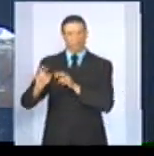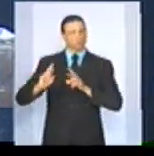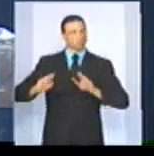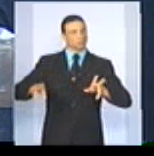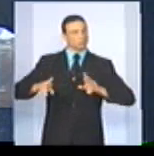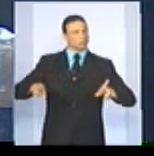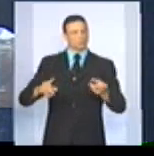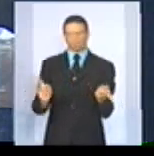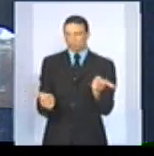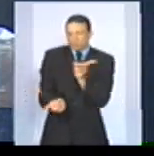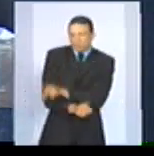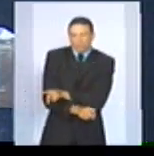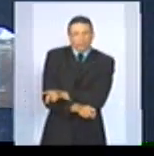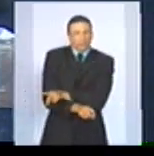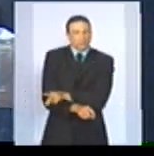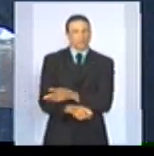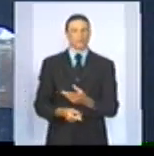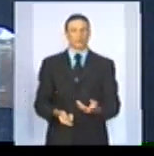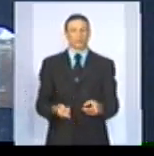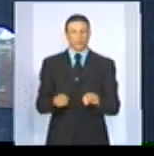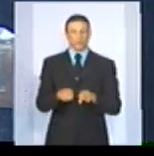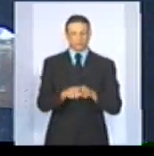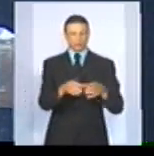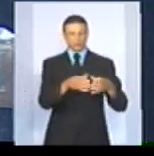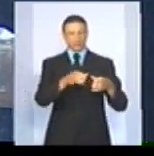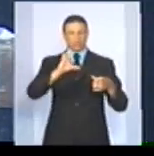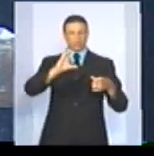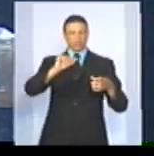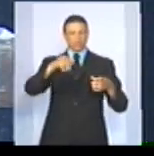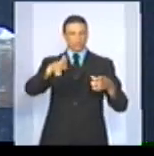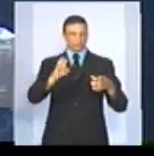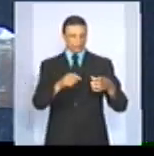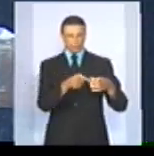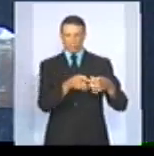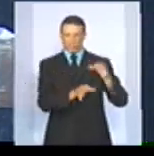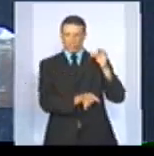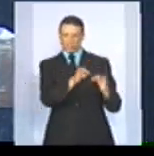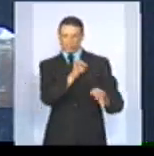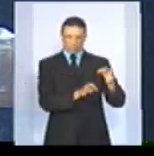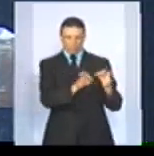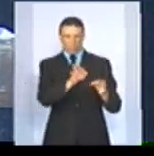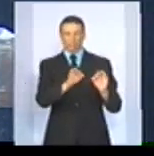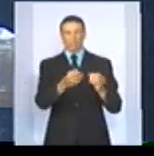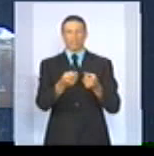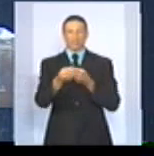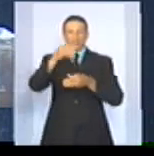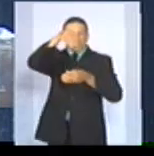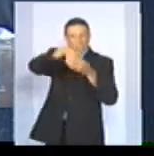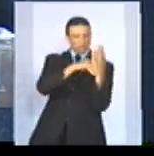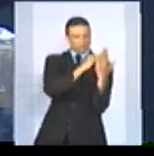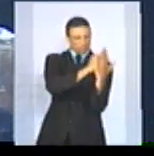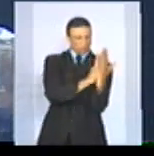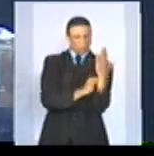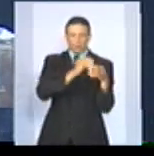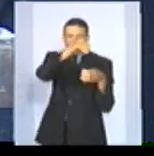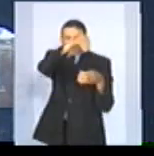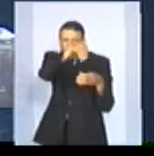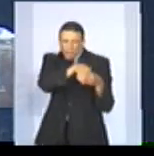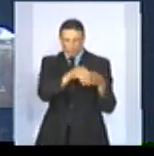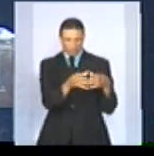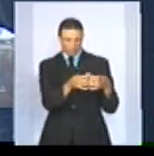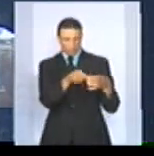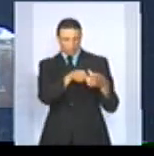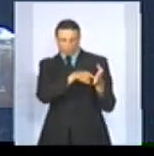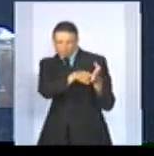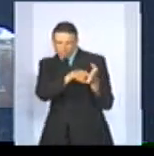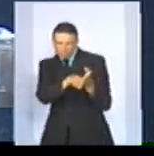não vai ter por parte dancini regulação de conteúdo o que existe o que ensina e vai observar o